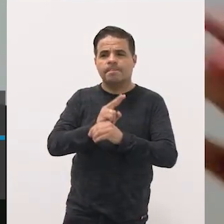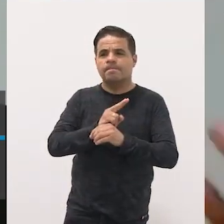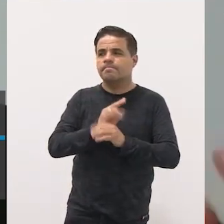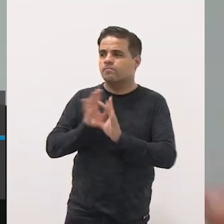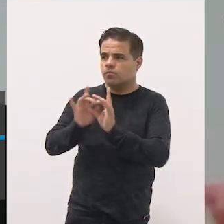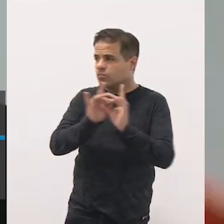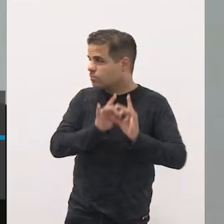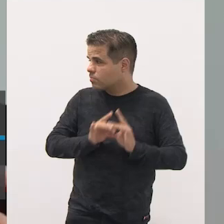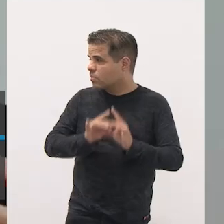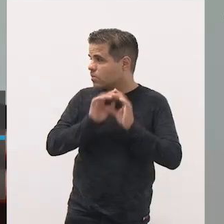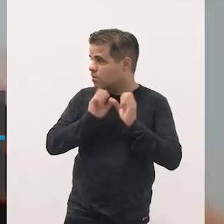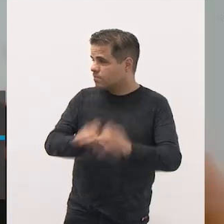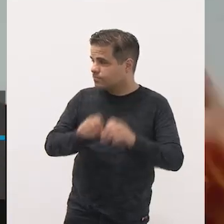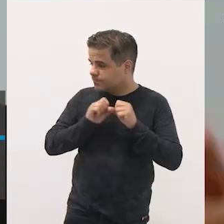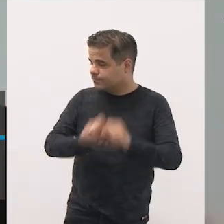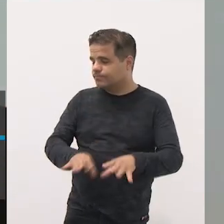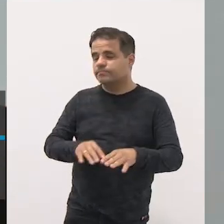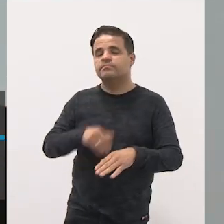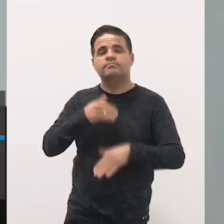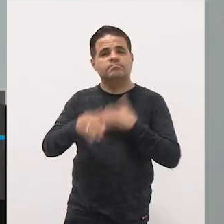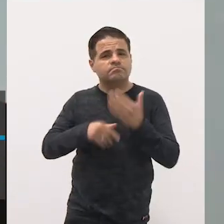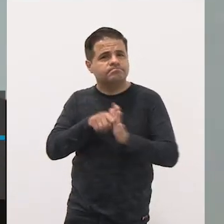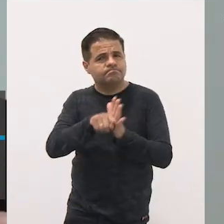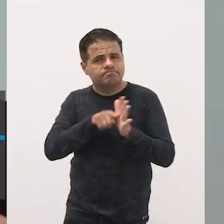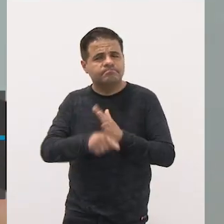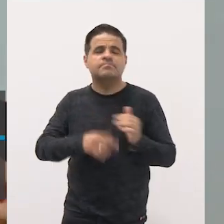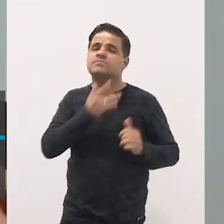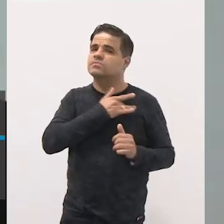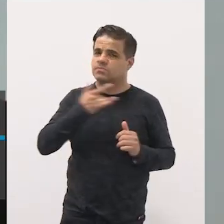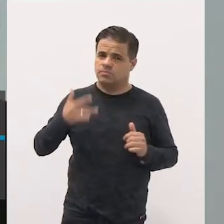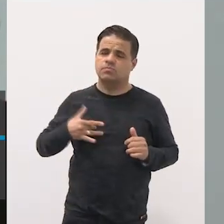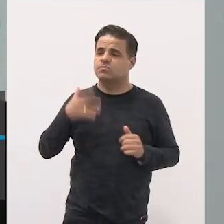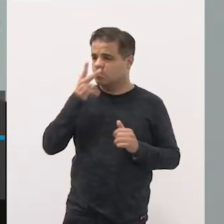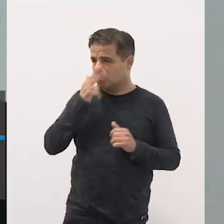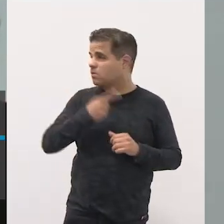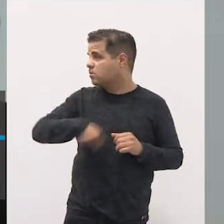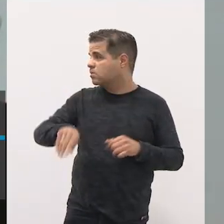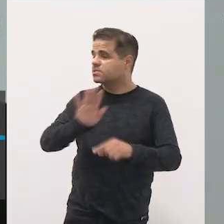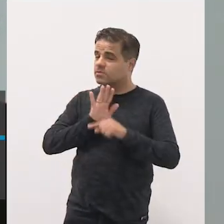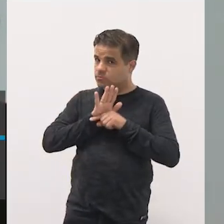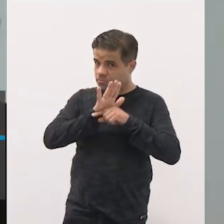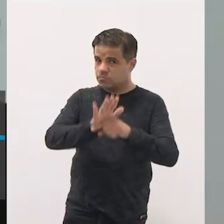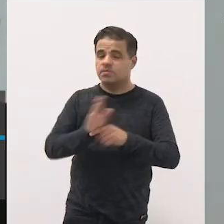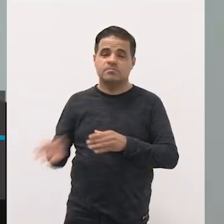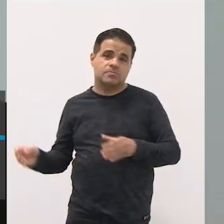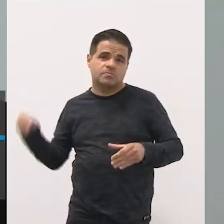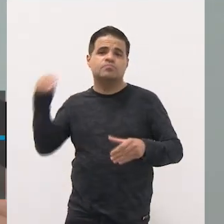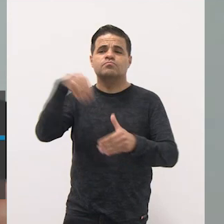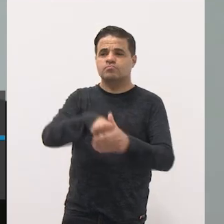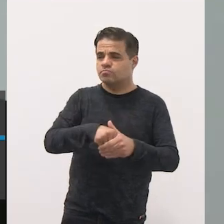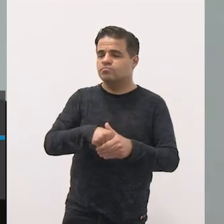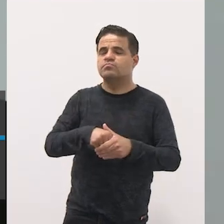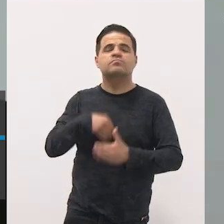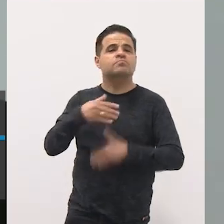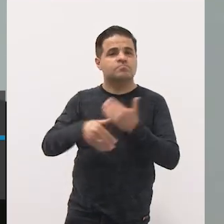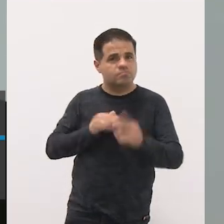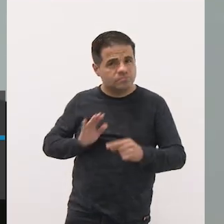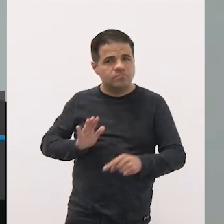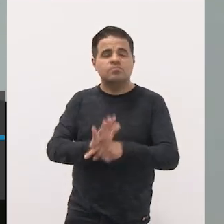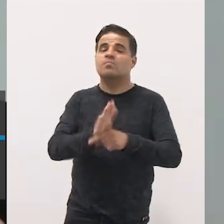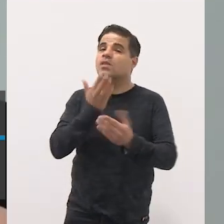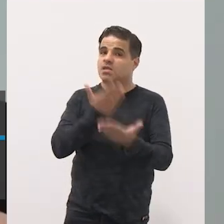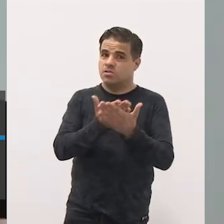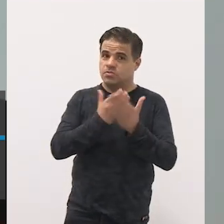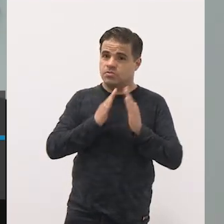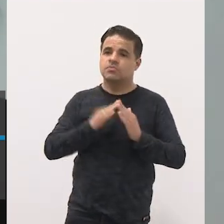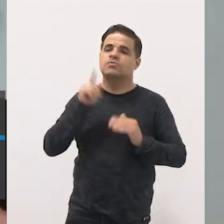unindo educação, justiça e saúde, eu acho que a gente está ajudando a compor esse repertório que vai favorecer a gente que está na